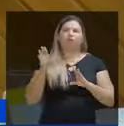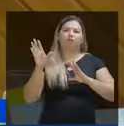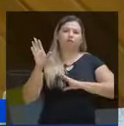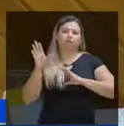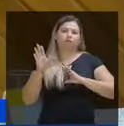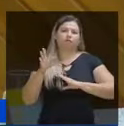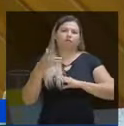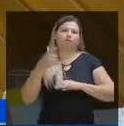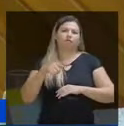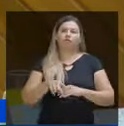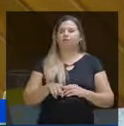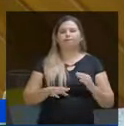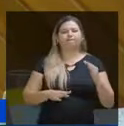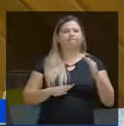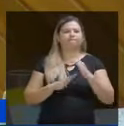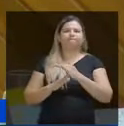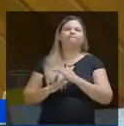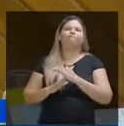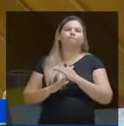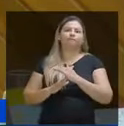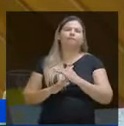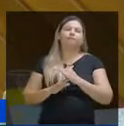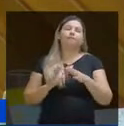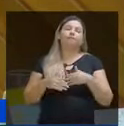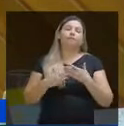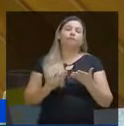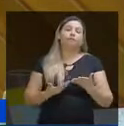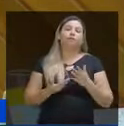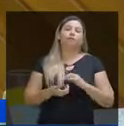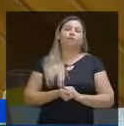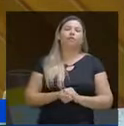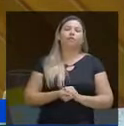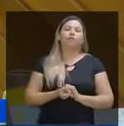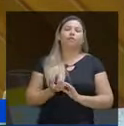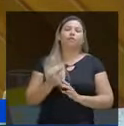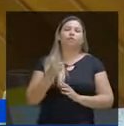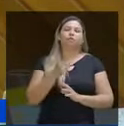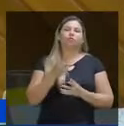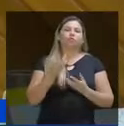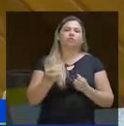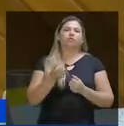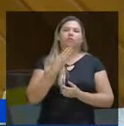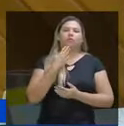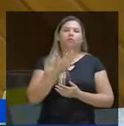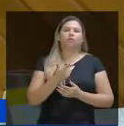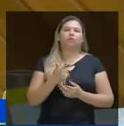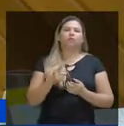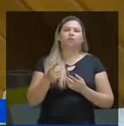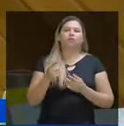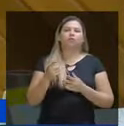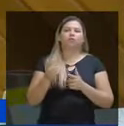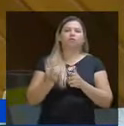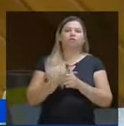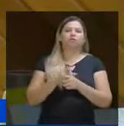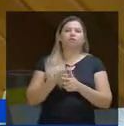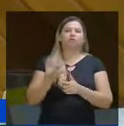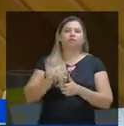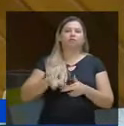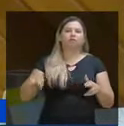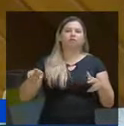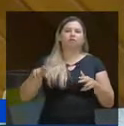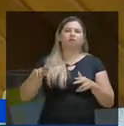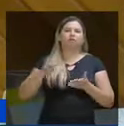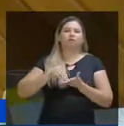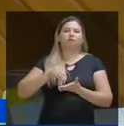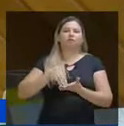efetiva apresentação das contas. Então, nesse sentido, a mera desaprovação das contas por si só não consubstancia óbice